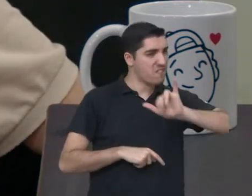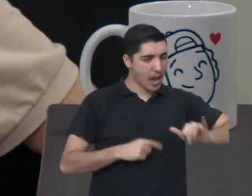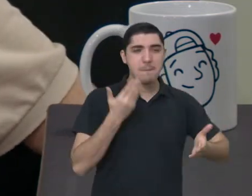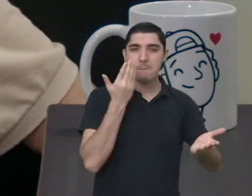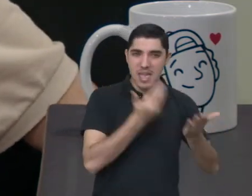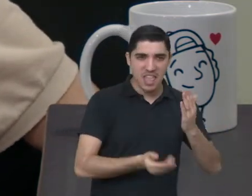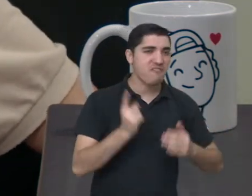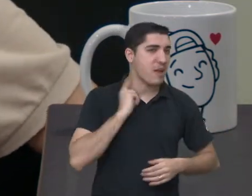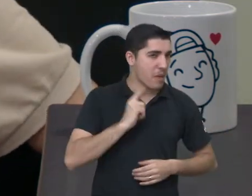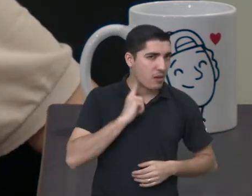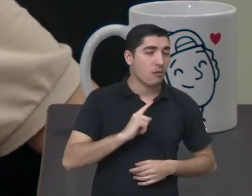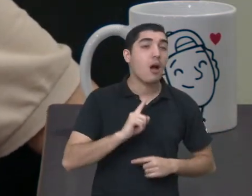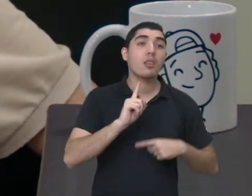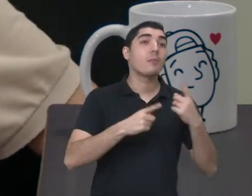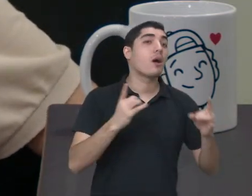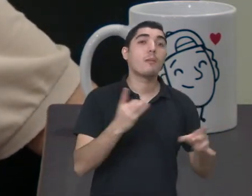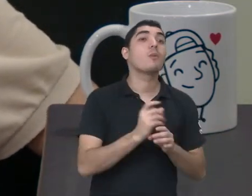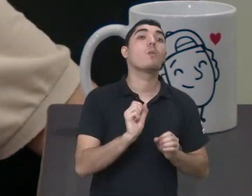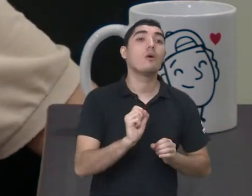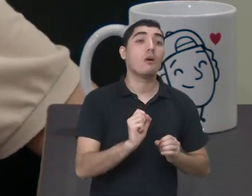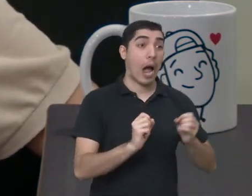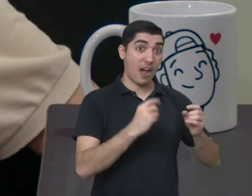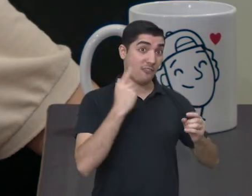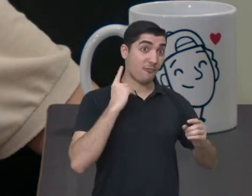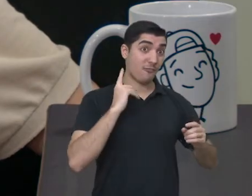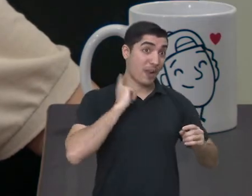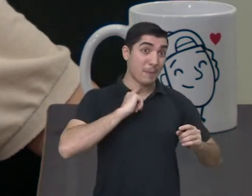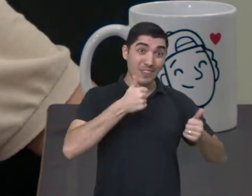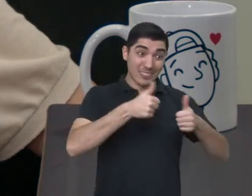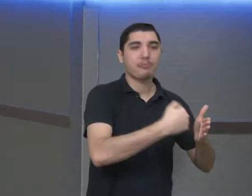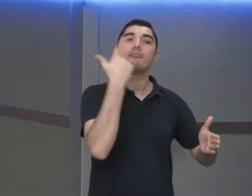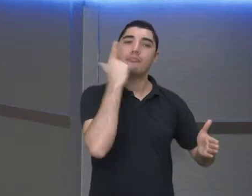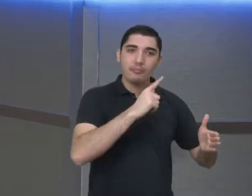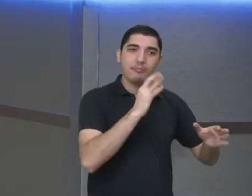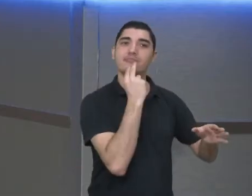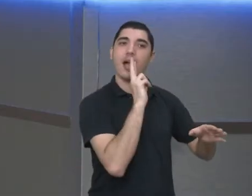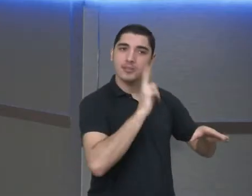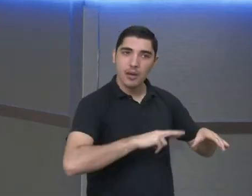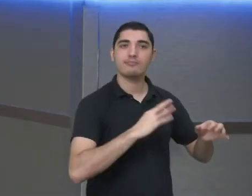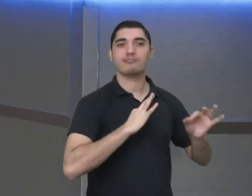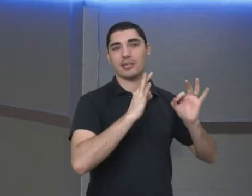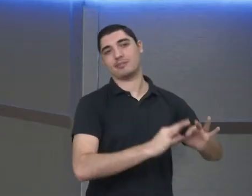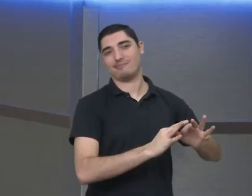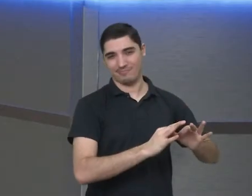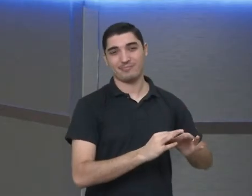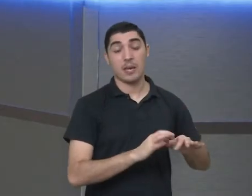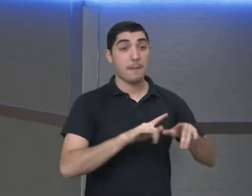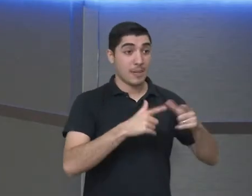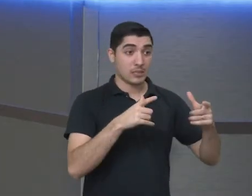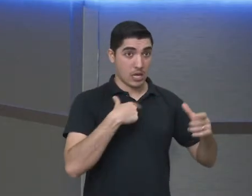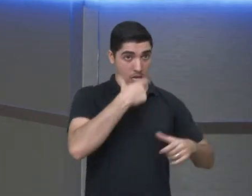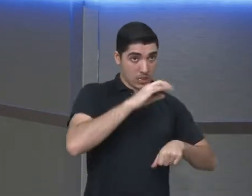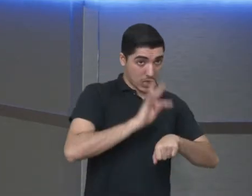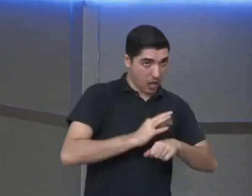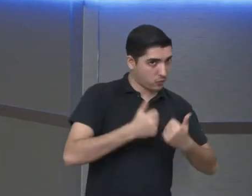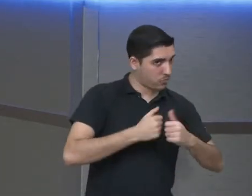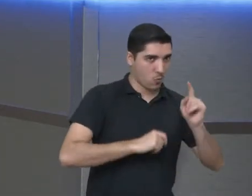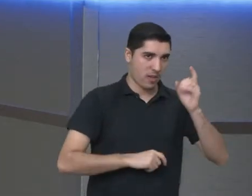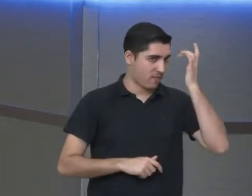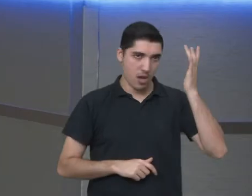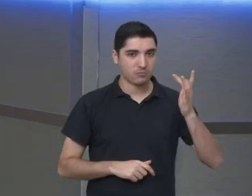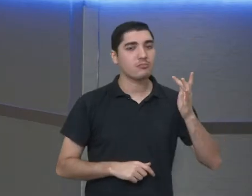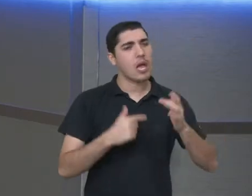época, o Minas Santos, espetacular o Minas. E ele pegou essa gravação e disse, seu Papa, ficou mais de mês no ar. Ia nas transmissões do programa,